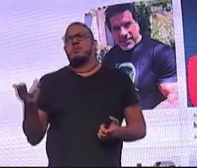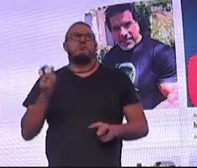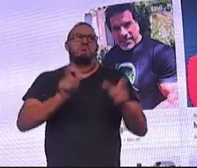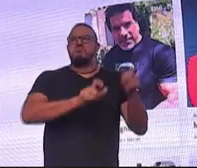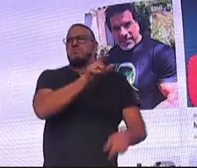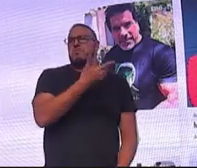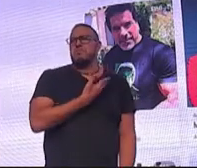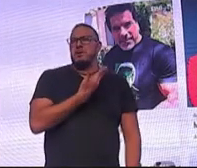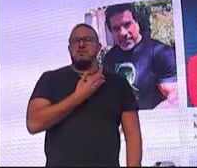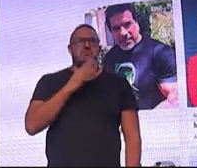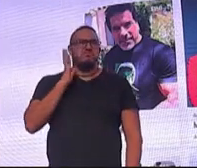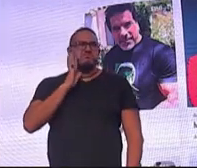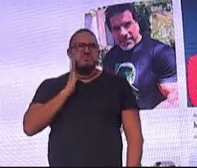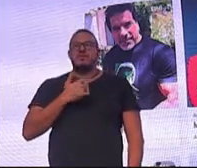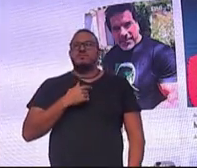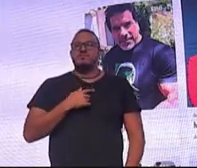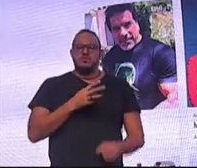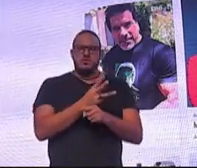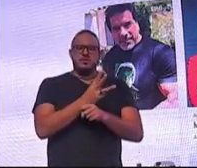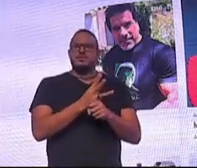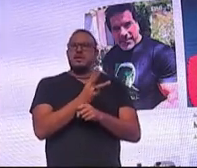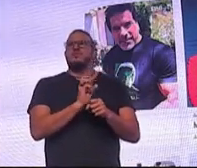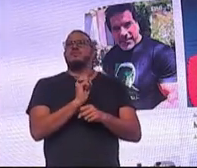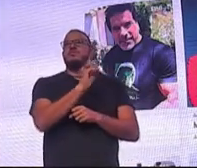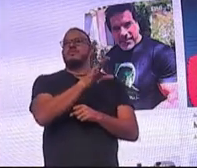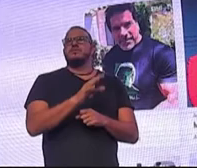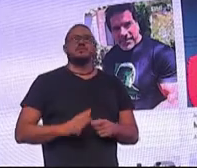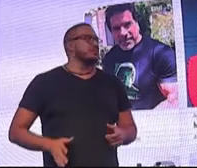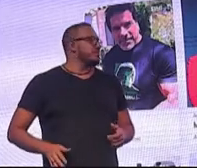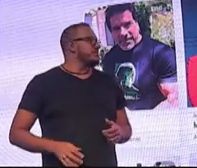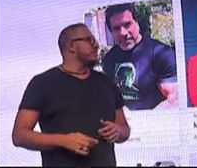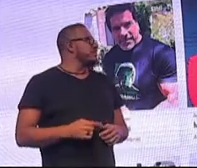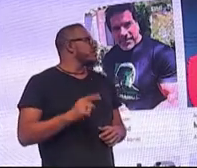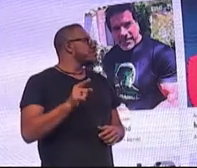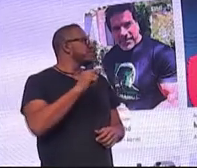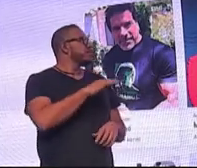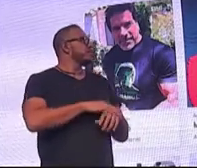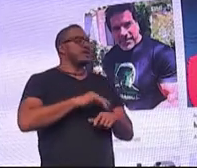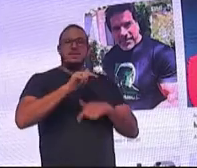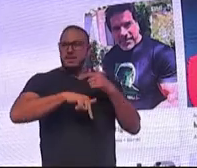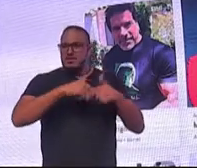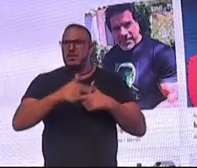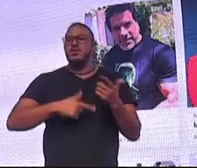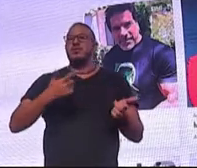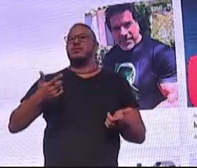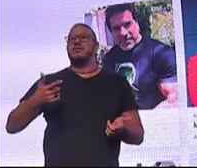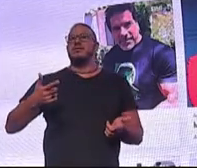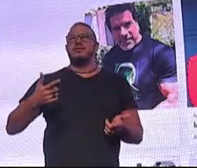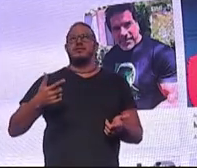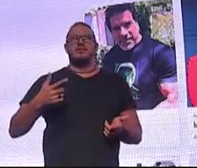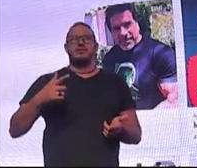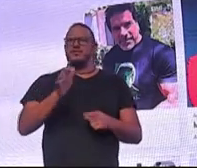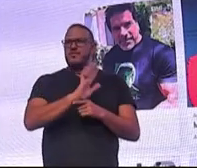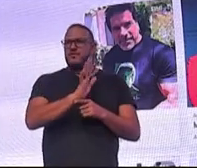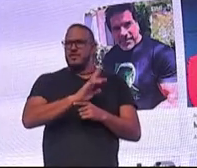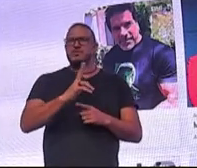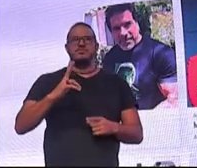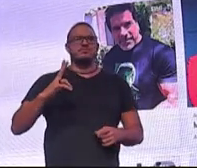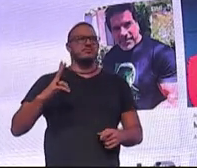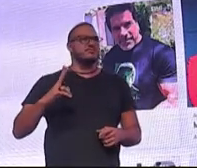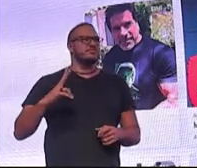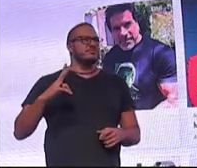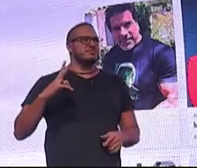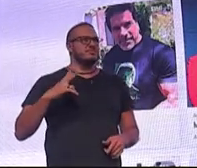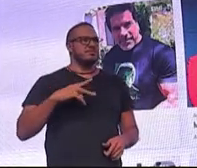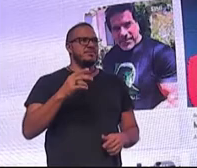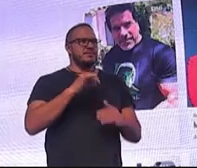colega de trabalho, no WhatsApp mandou esse vídeo? Quem que já trabalhou com vídeo personalizado? Você? Você? Foi notícia